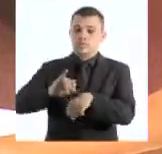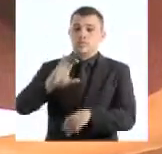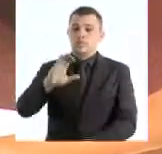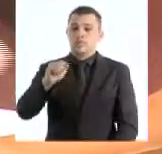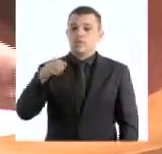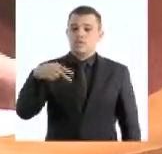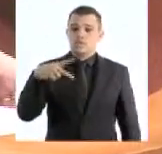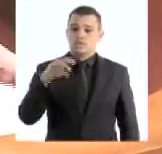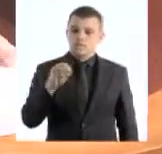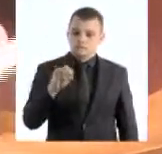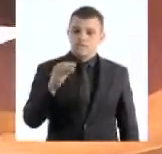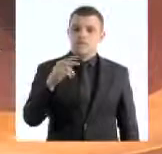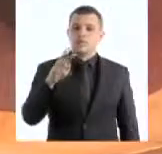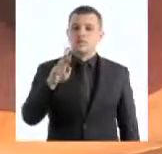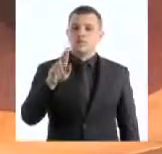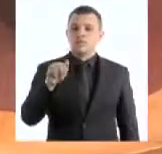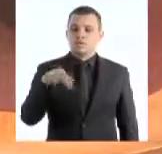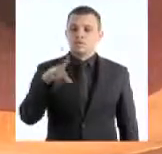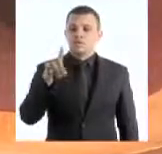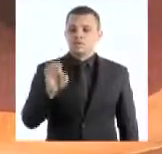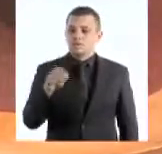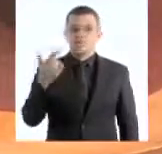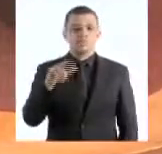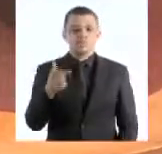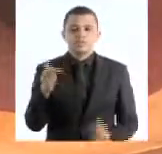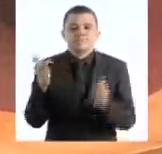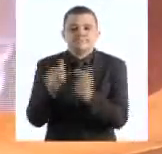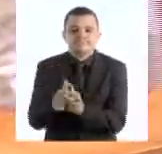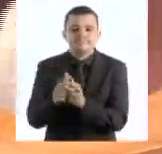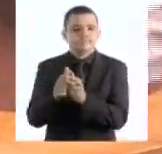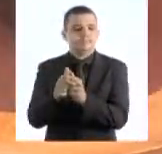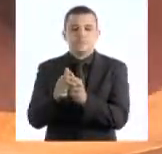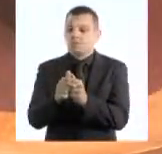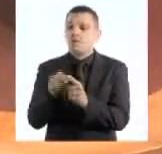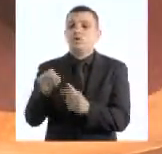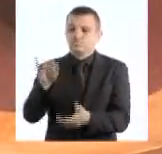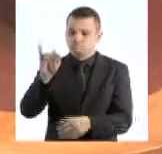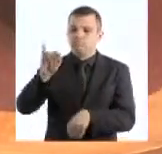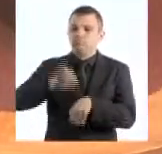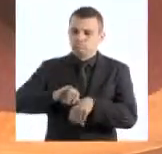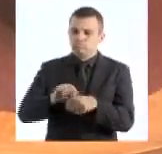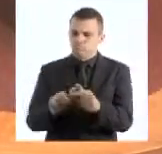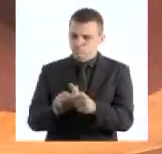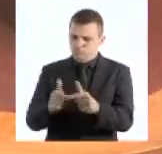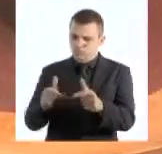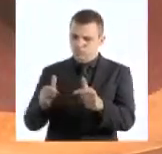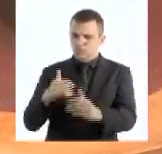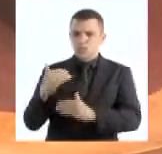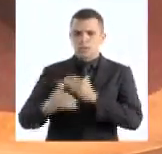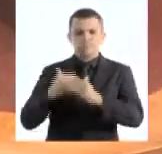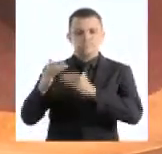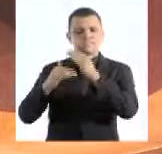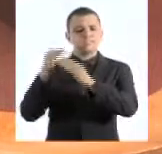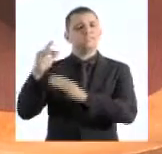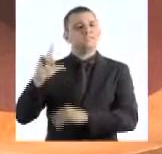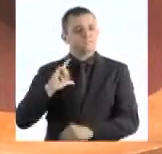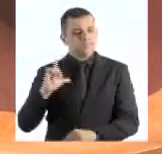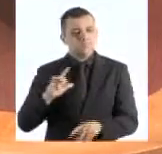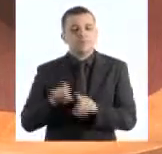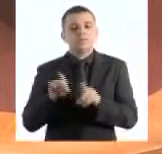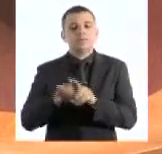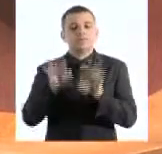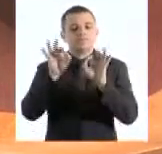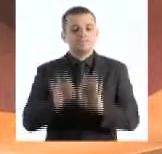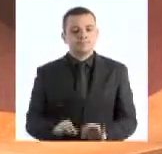cidade inexpressiva, uma cidade pequena. Muito pelo contrário, é uma capital que está em pleno desenvolvimento e que, com certeza,